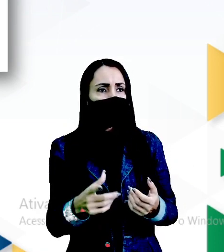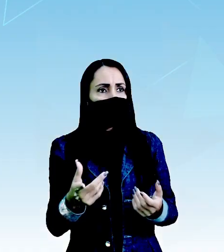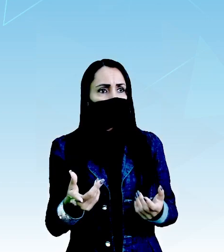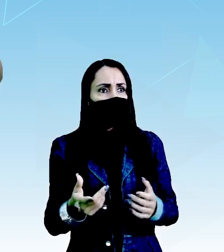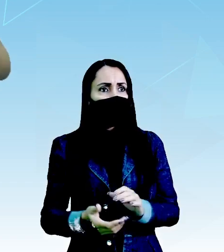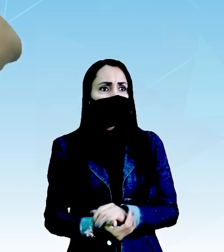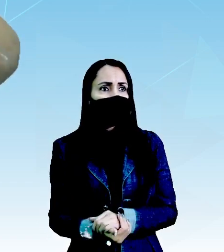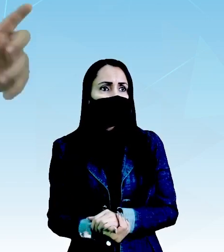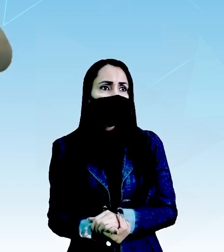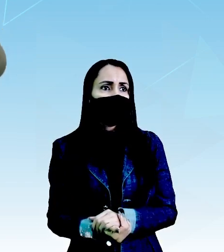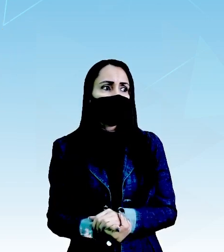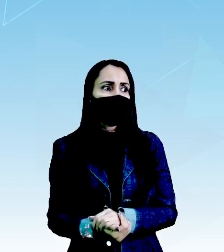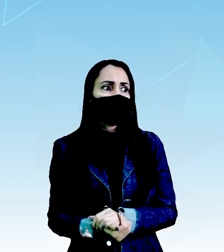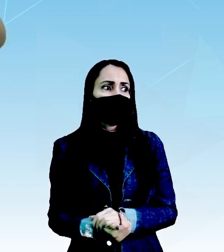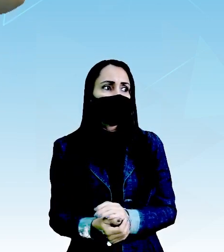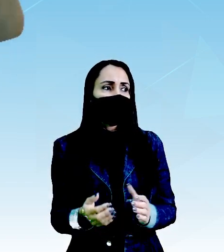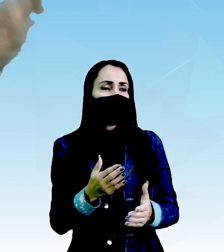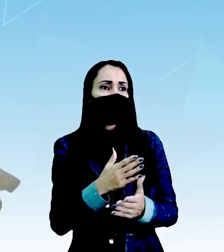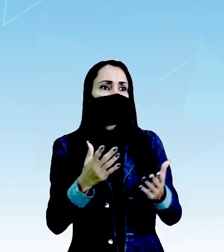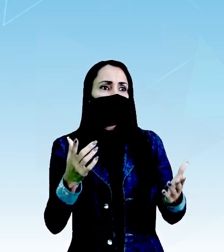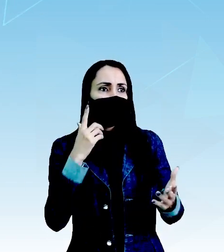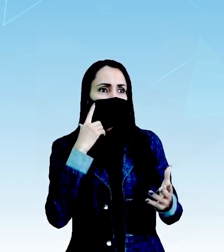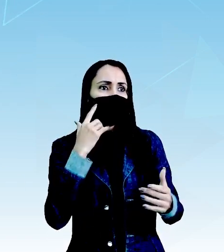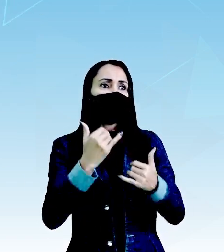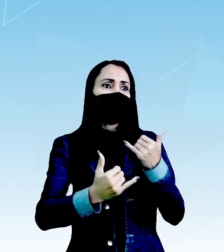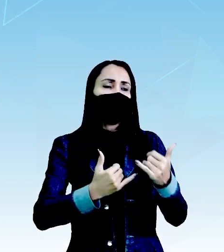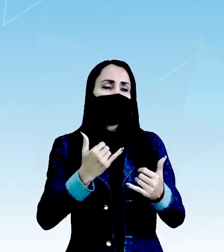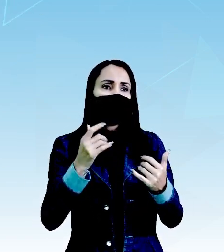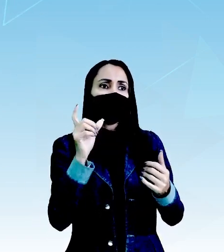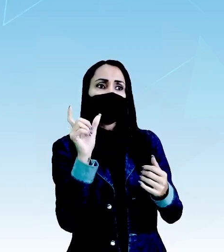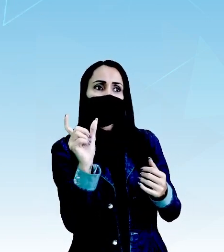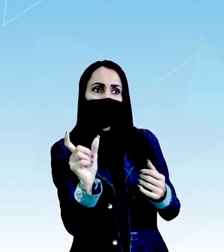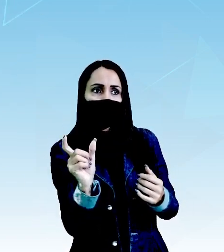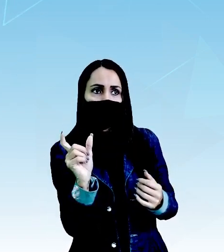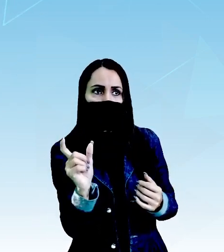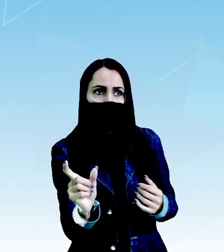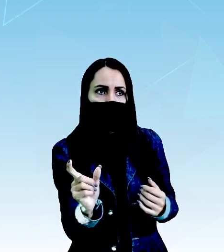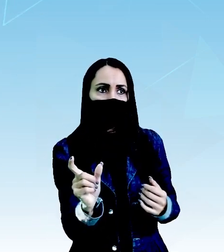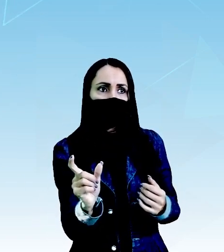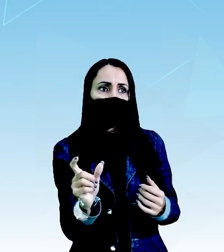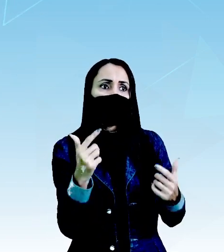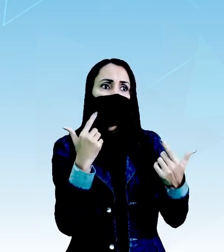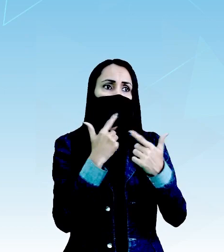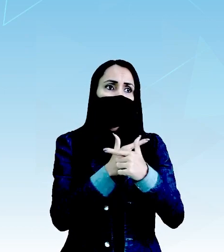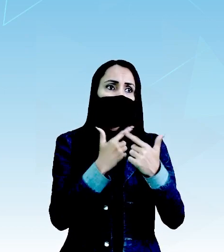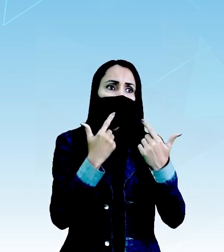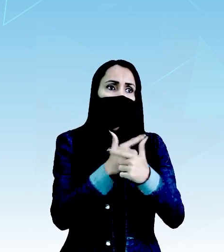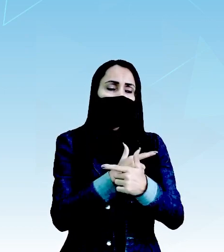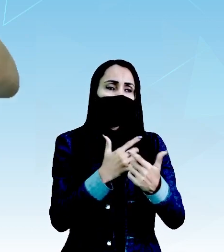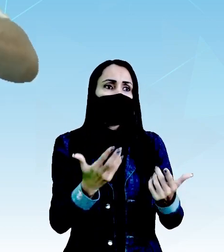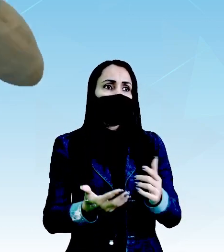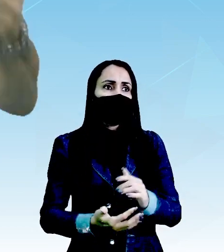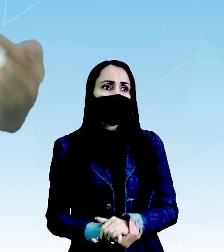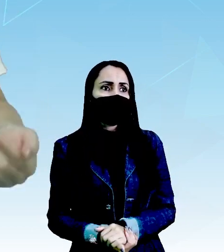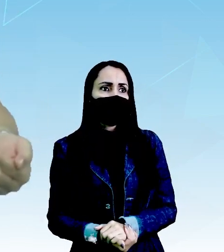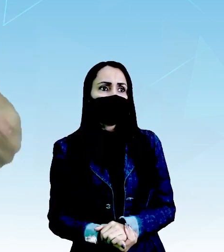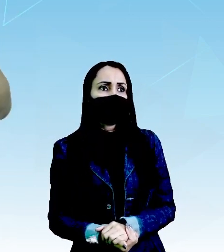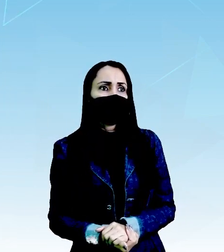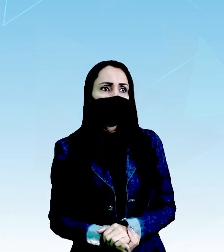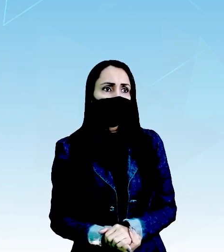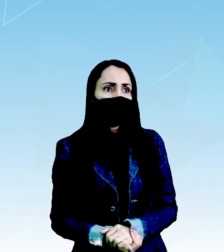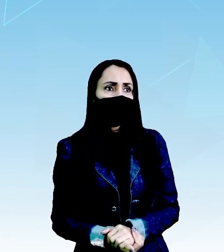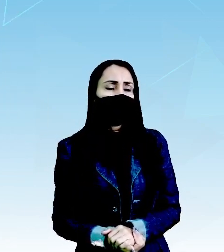Então veja só aqui o jogo da palavra, a ironia. A ironia. Então há uma